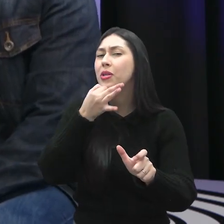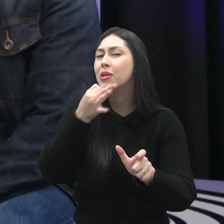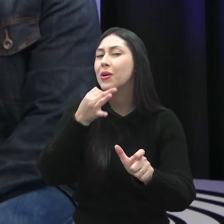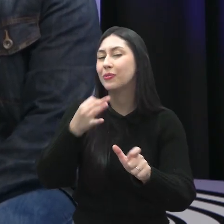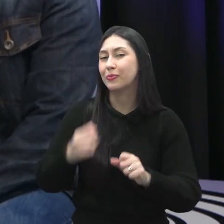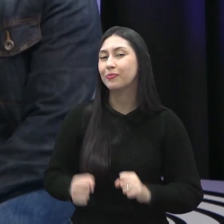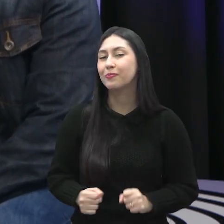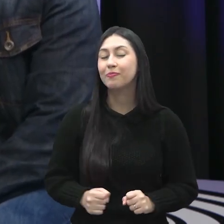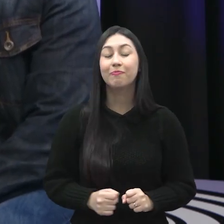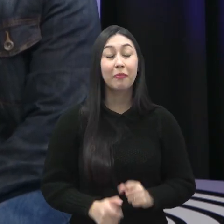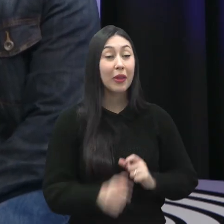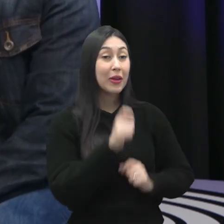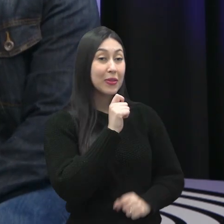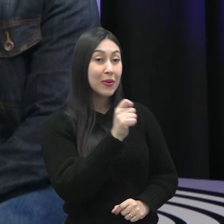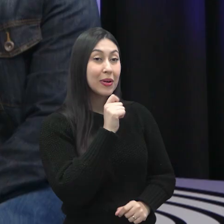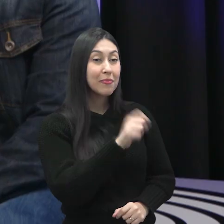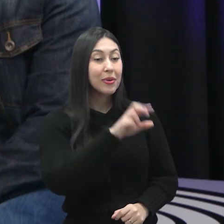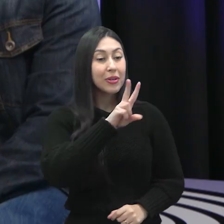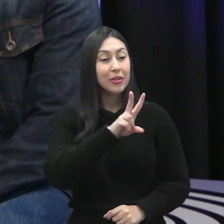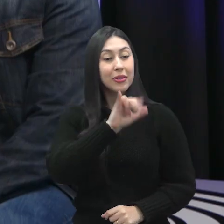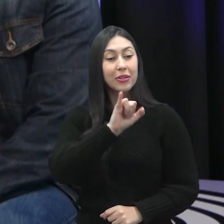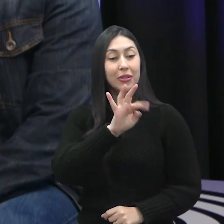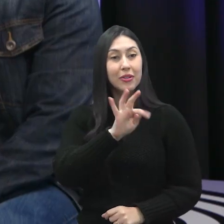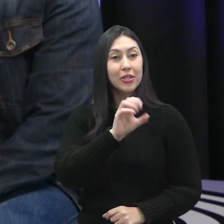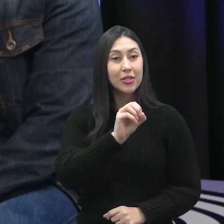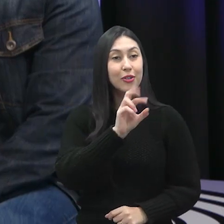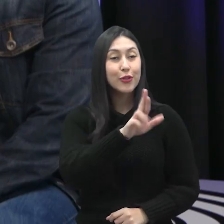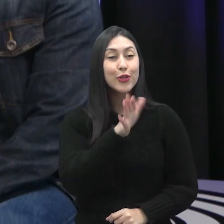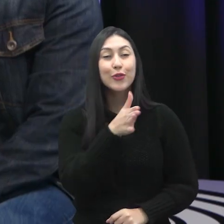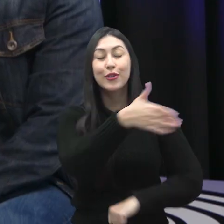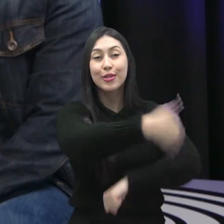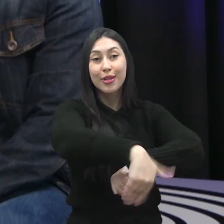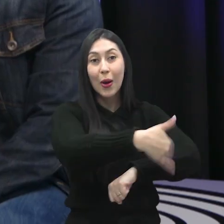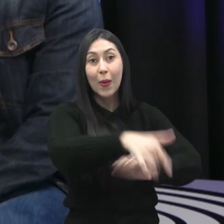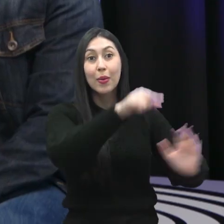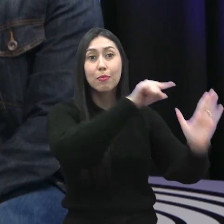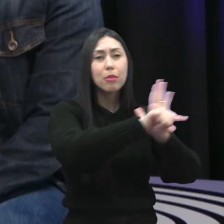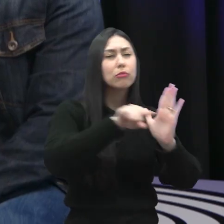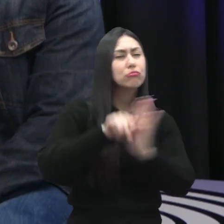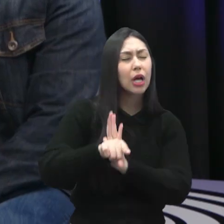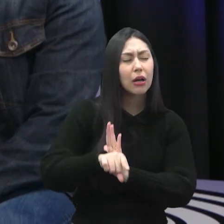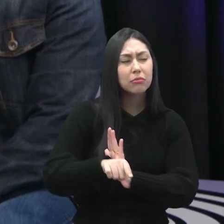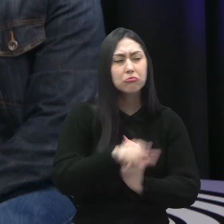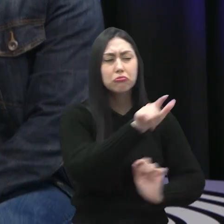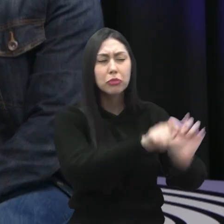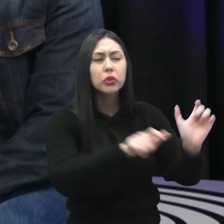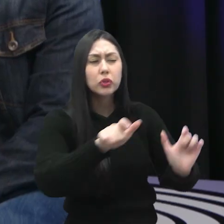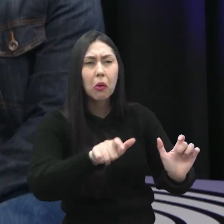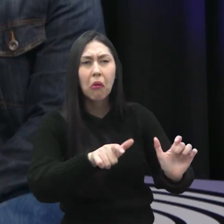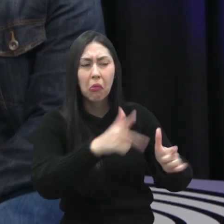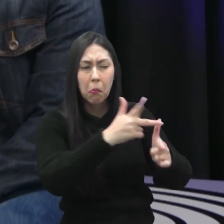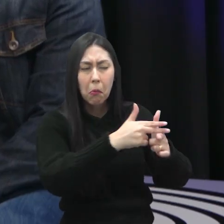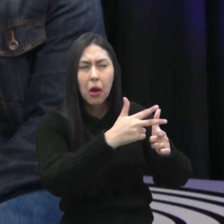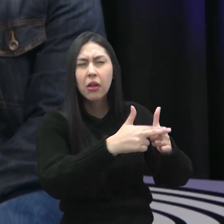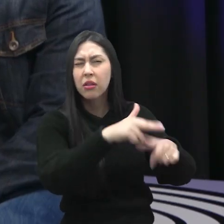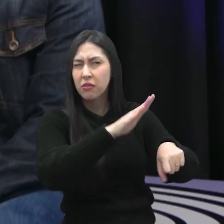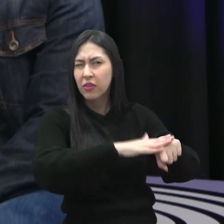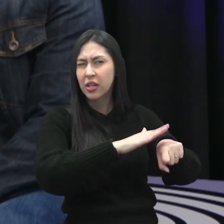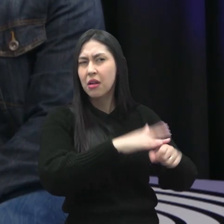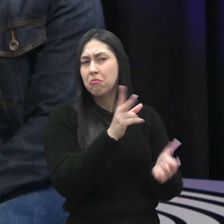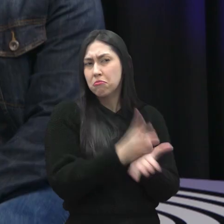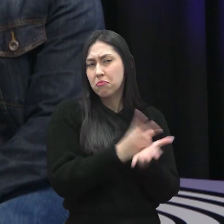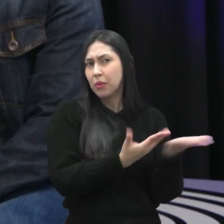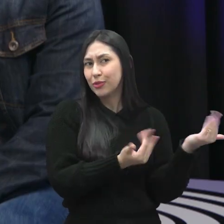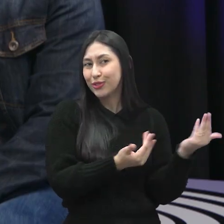na cidade. O repórter Vitor Krigor foi às ruas para perguntar: você faria uma vasectomia